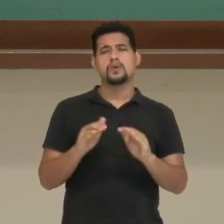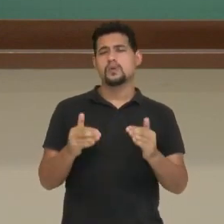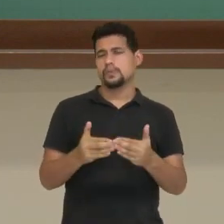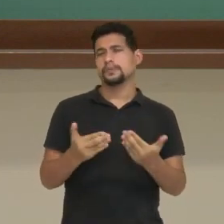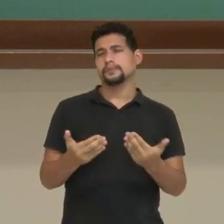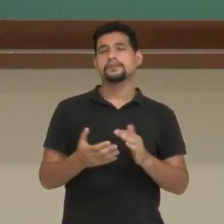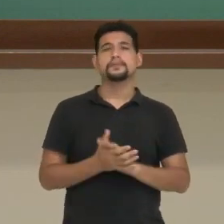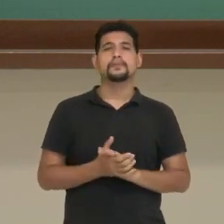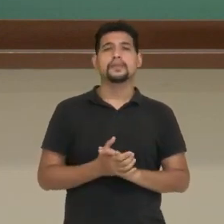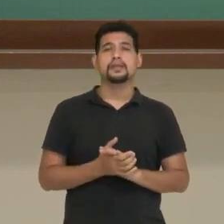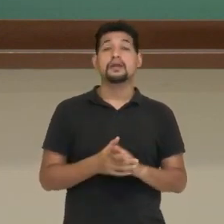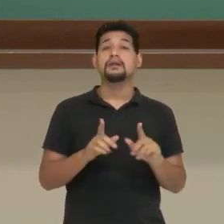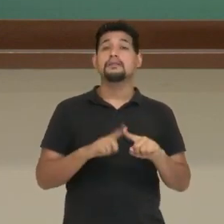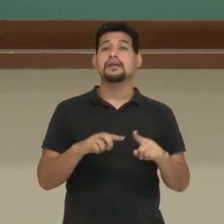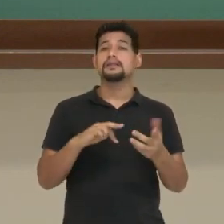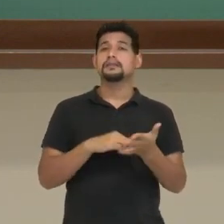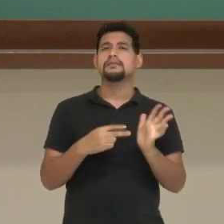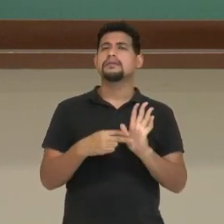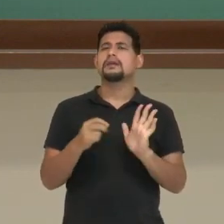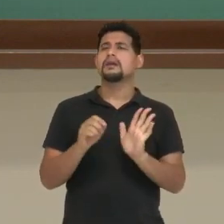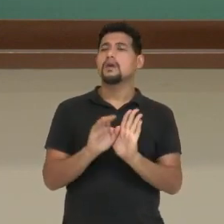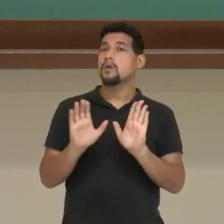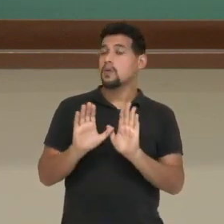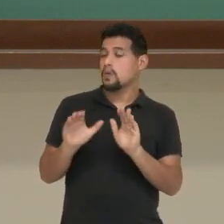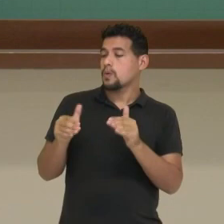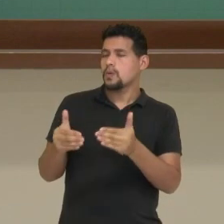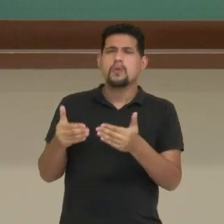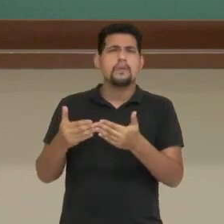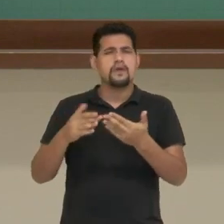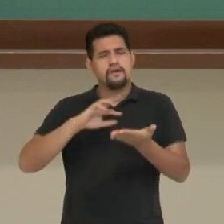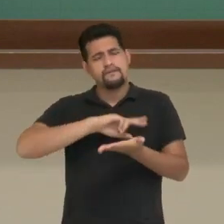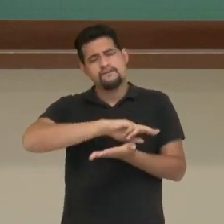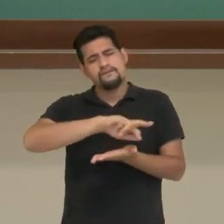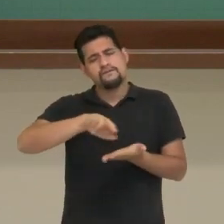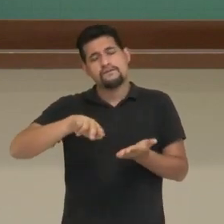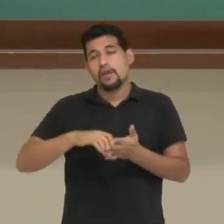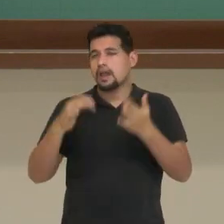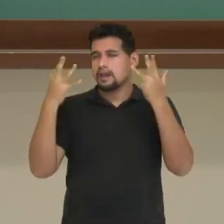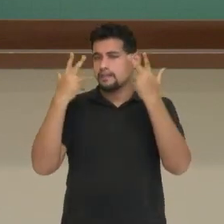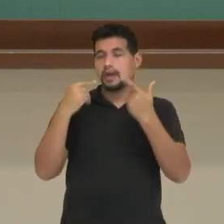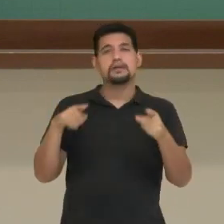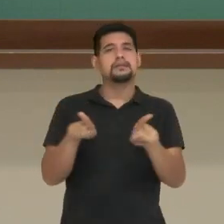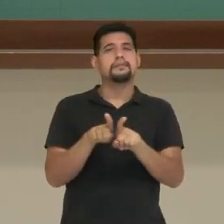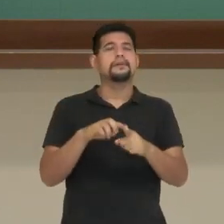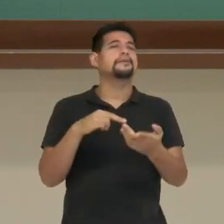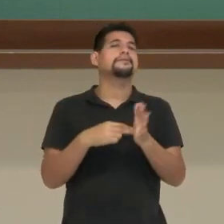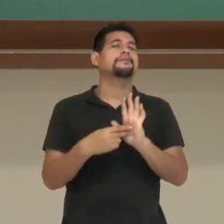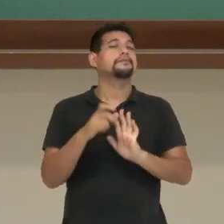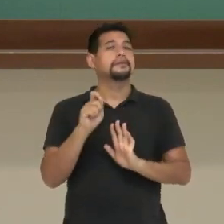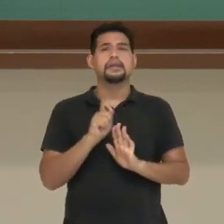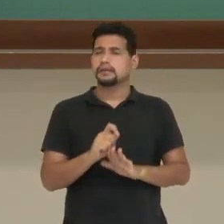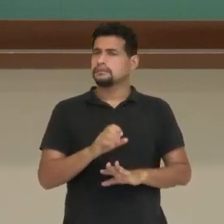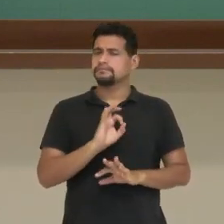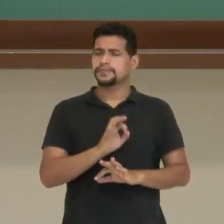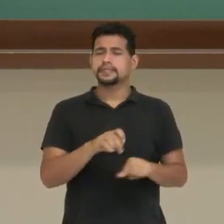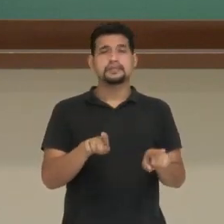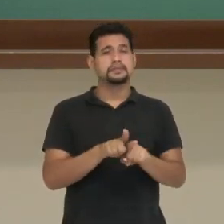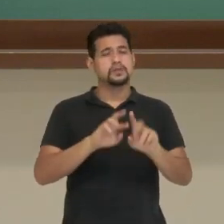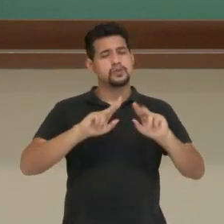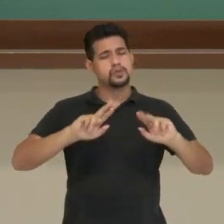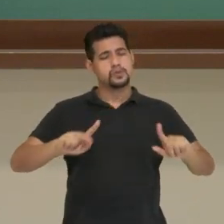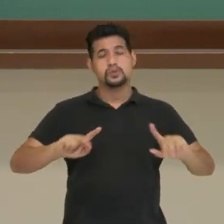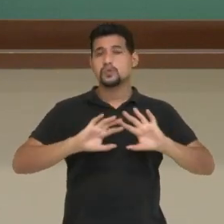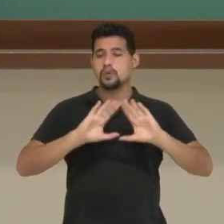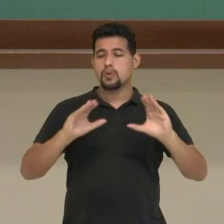mamíferos, tá? E é um grupo, são várias espécies de animais que se deram tão bem que estão presentes em quase todos